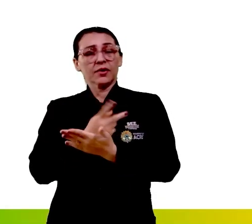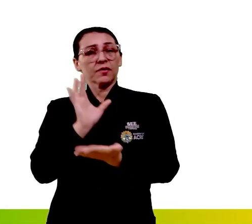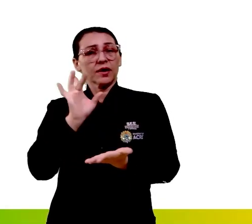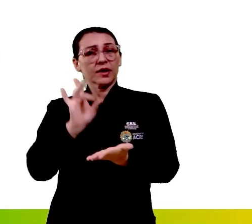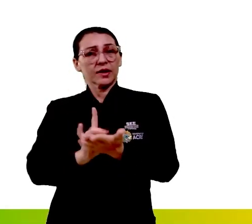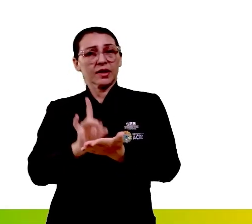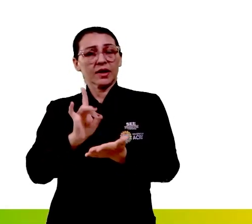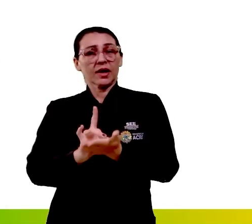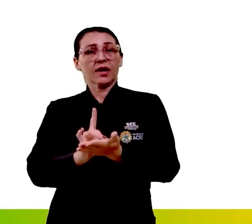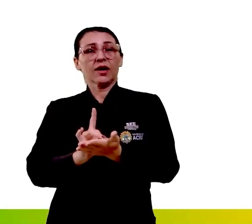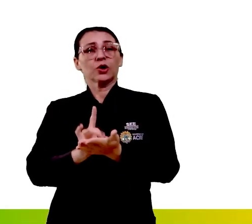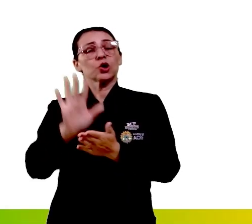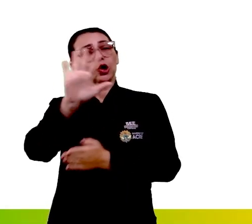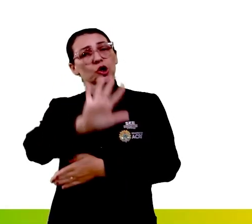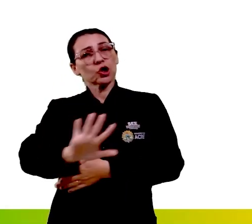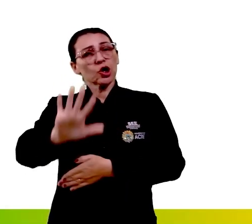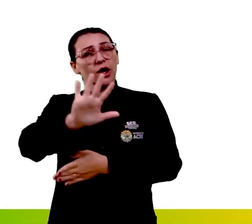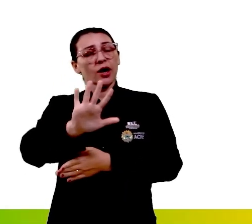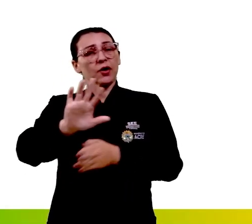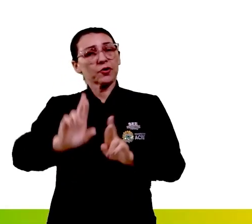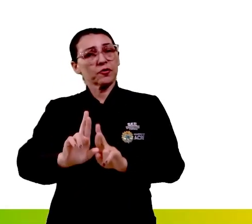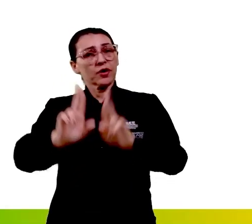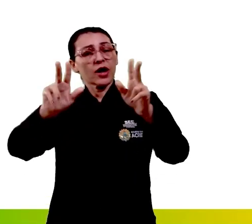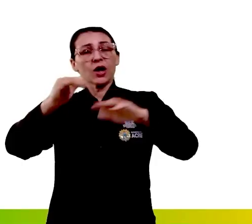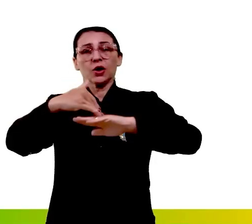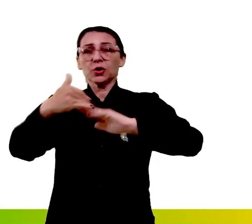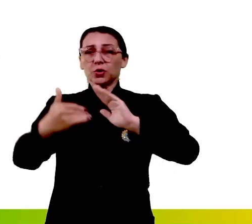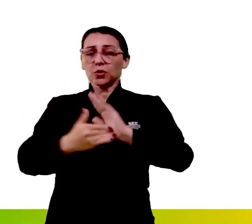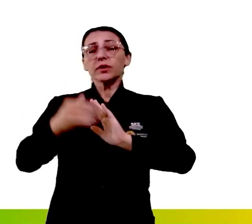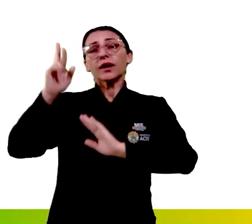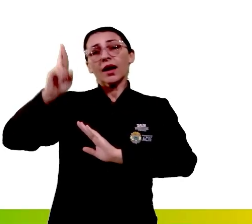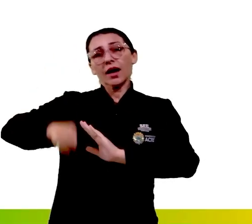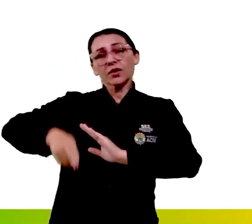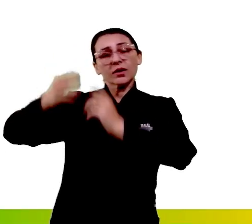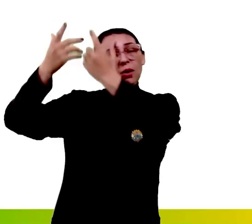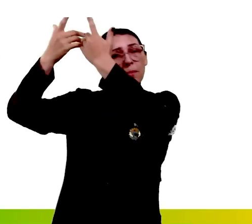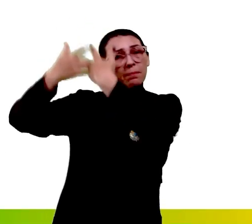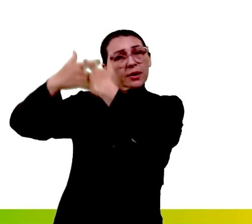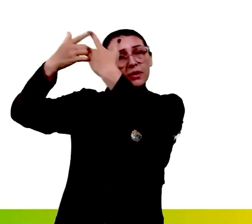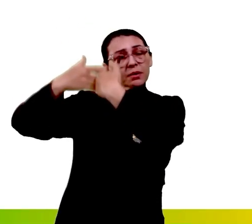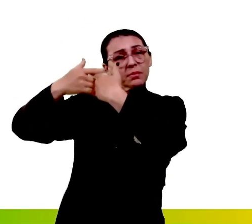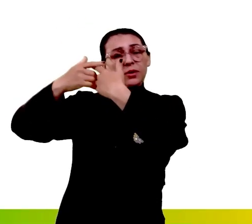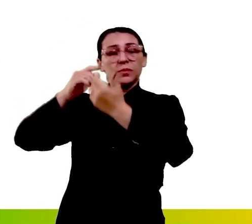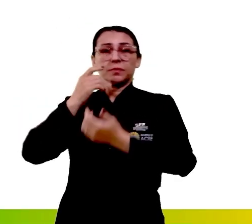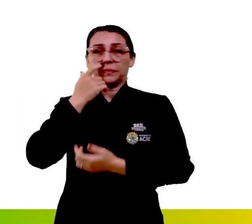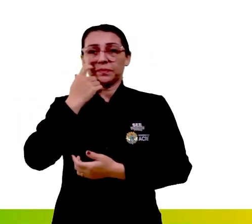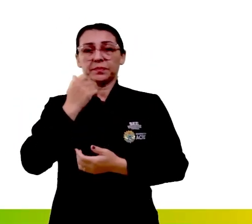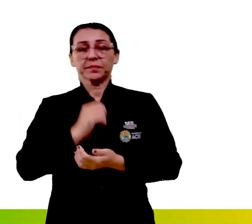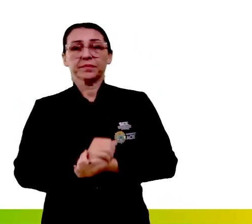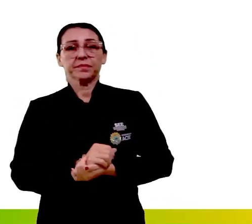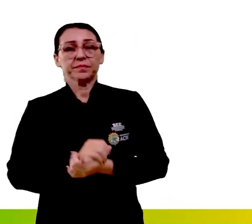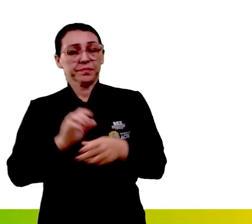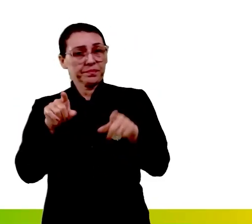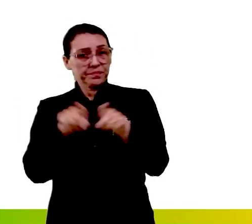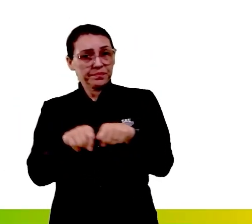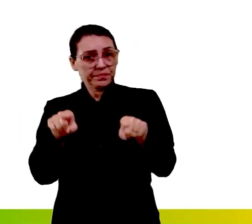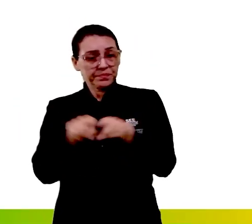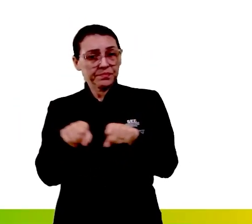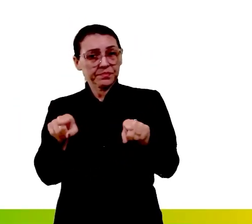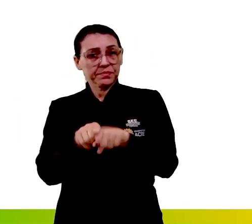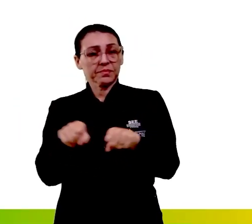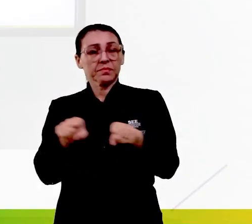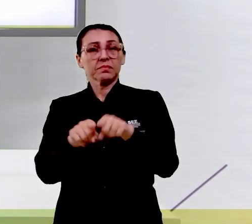verdades absolutas vai contrário a tudo aquilo que é racional, ao pensamento lógico. E muito menos aquilo